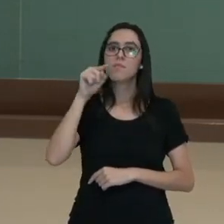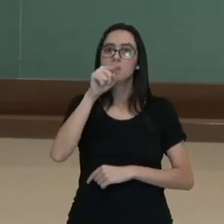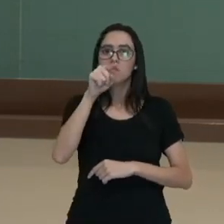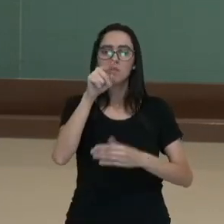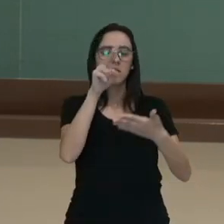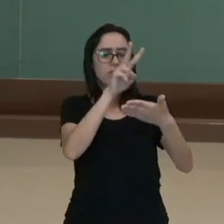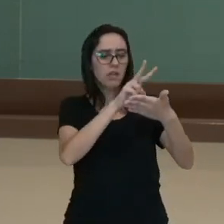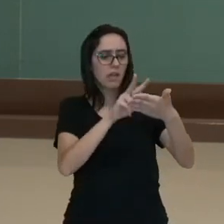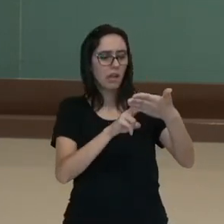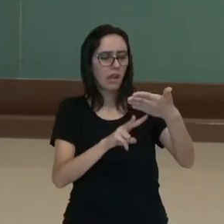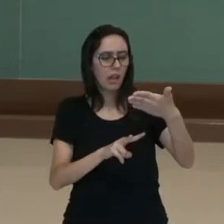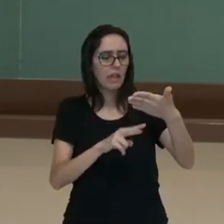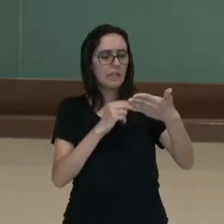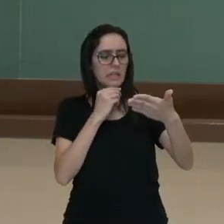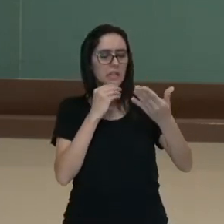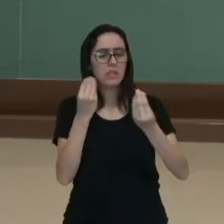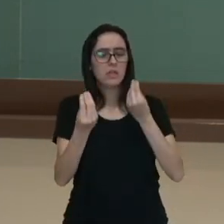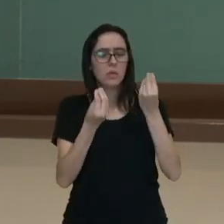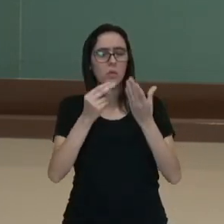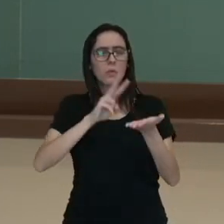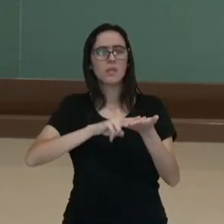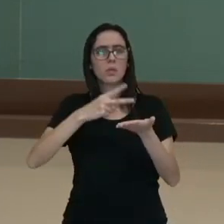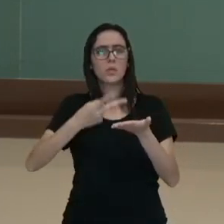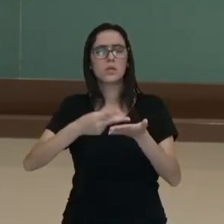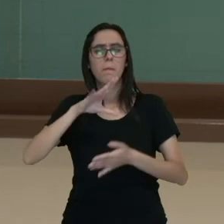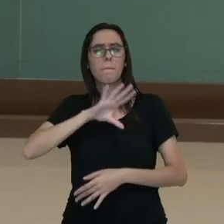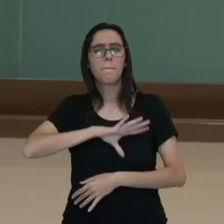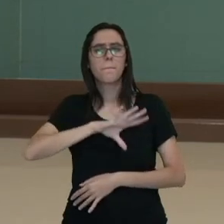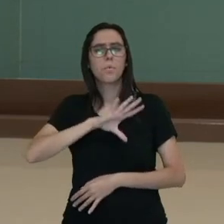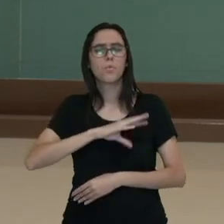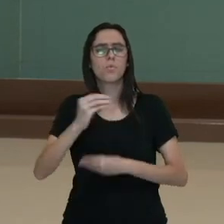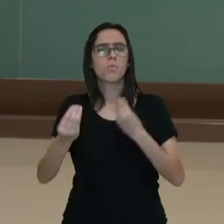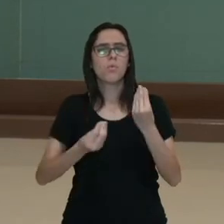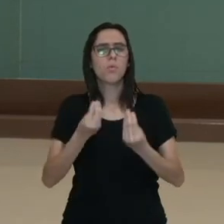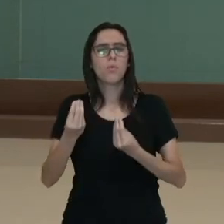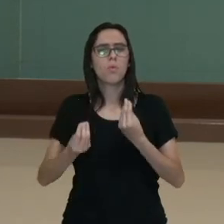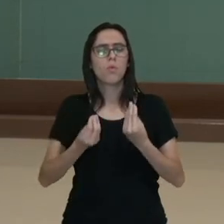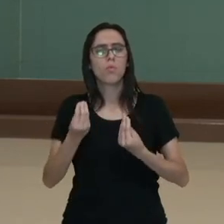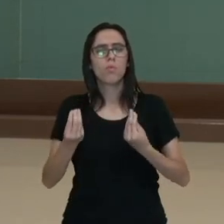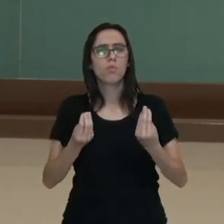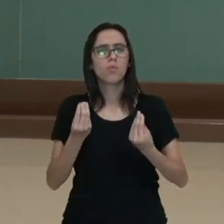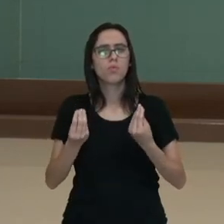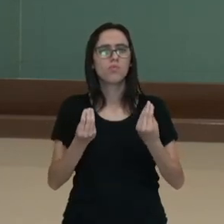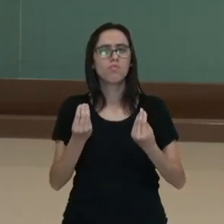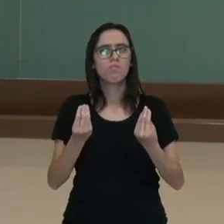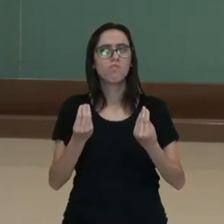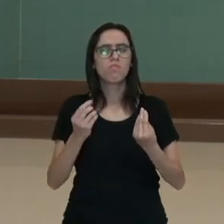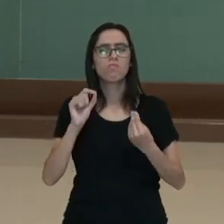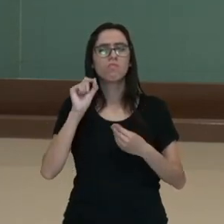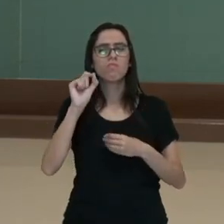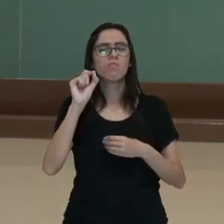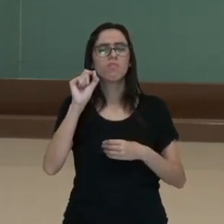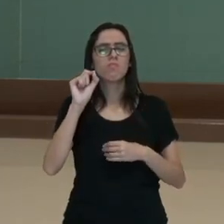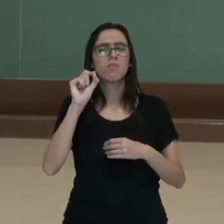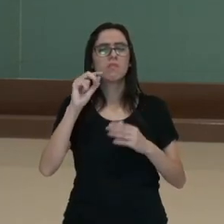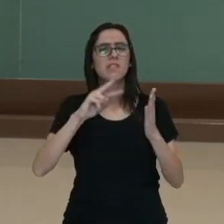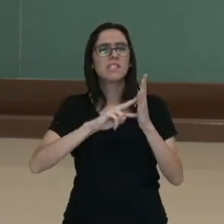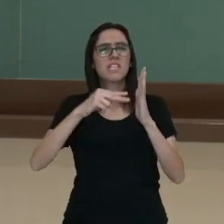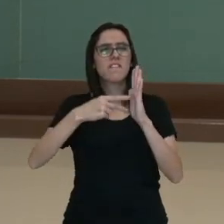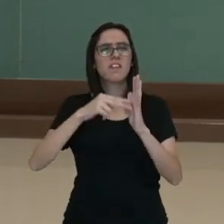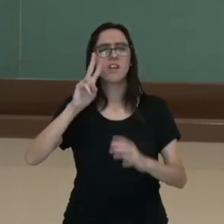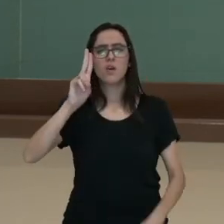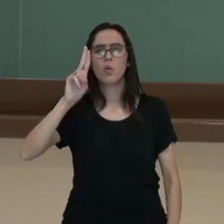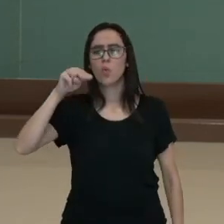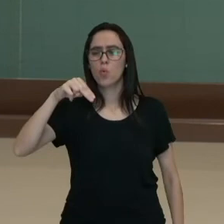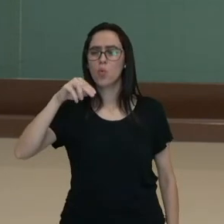esse pequeno trecho, e tentem, procurem entender o que pronome em português se